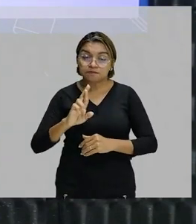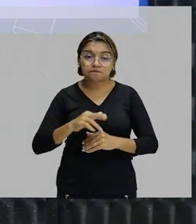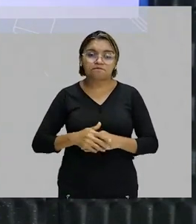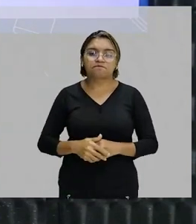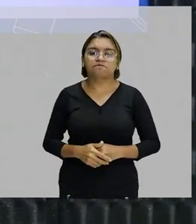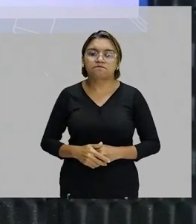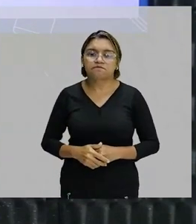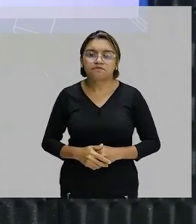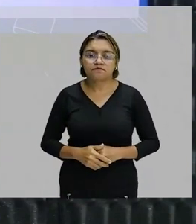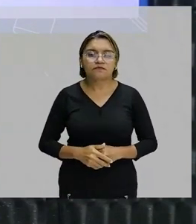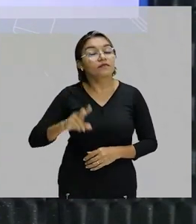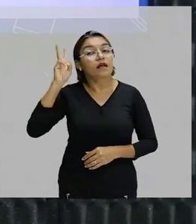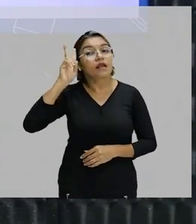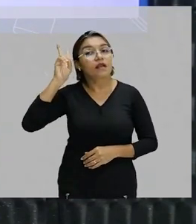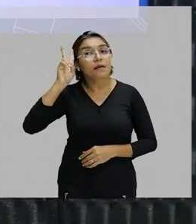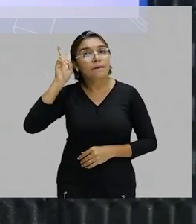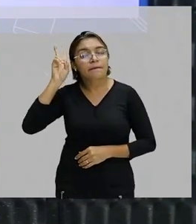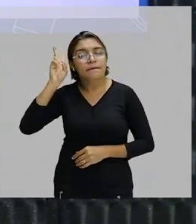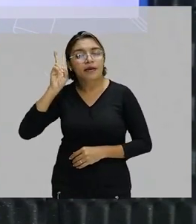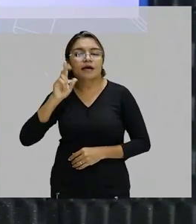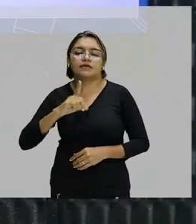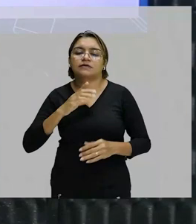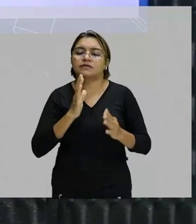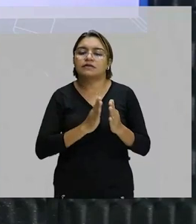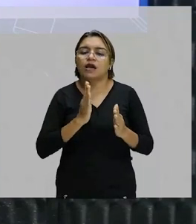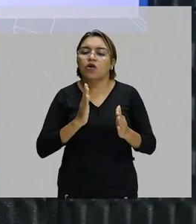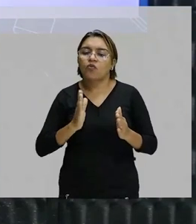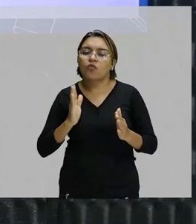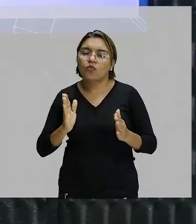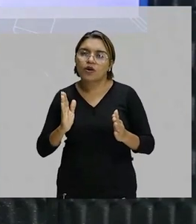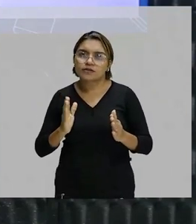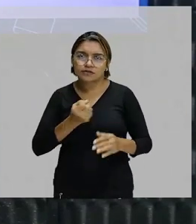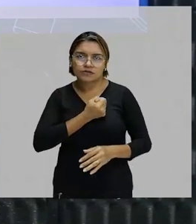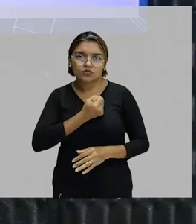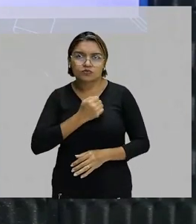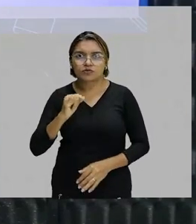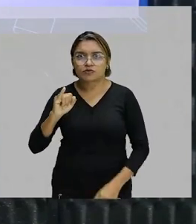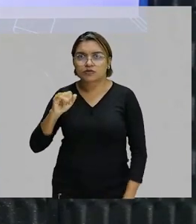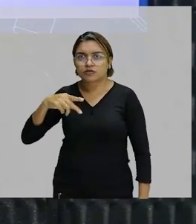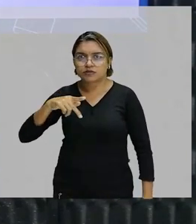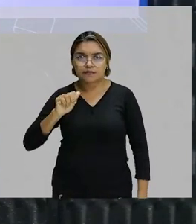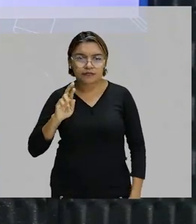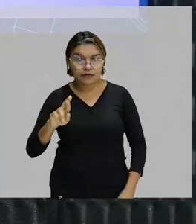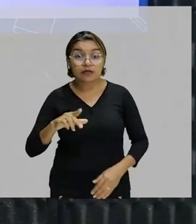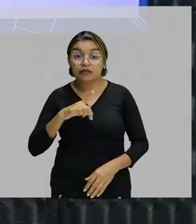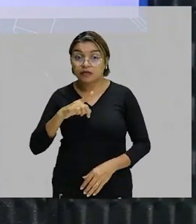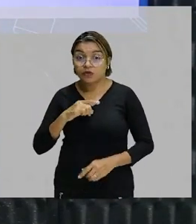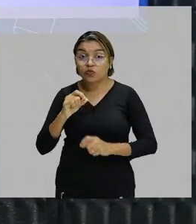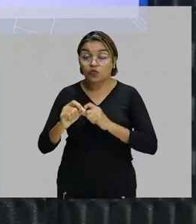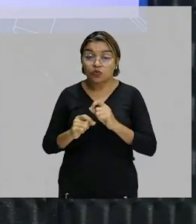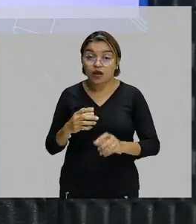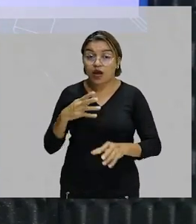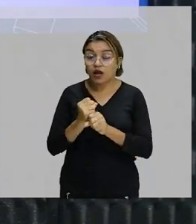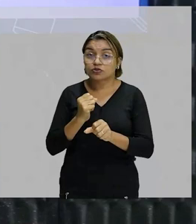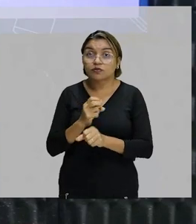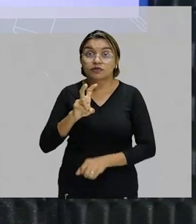né lembrar que eu tô trabalhando agora com uma sequência de números ímpares tá e com base nela eu preciso dizer a soma dos